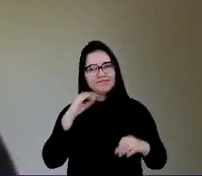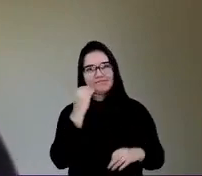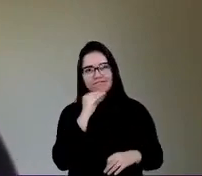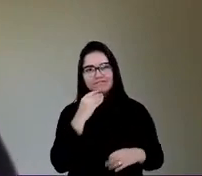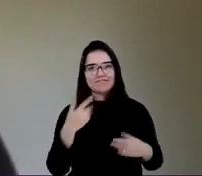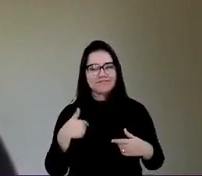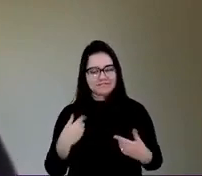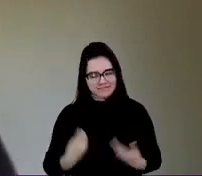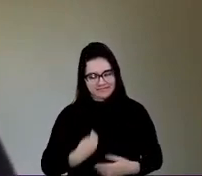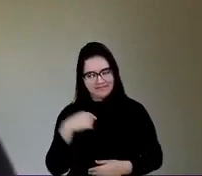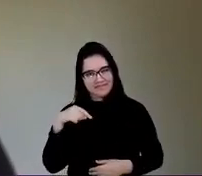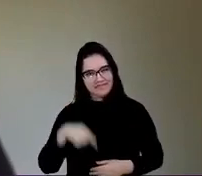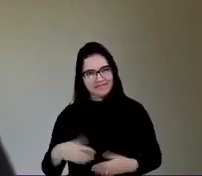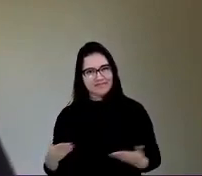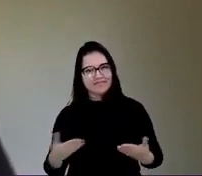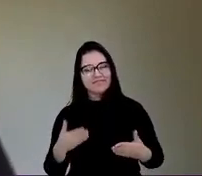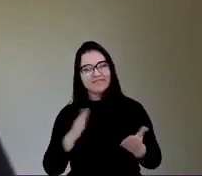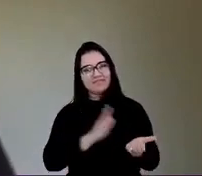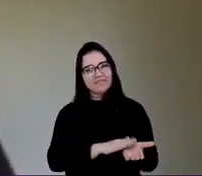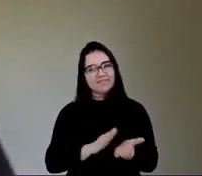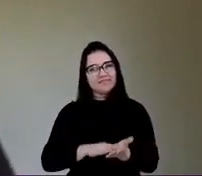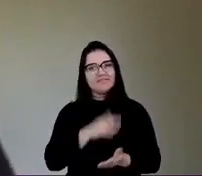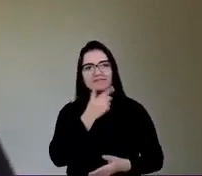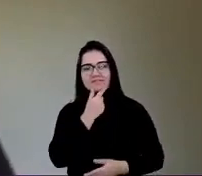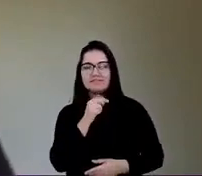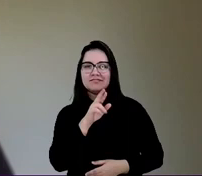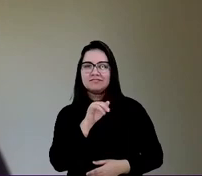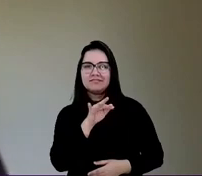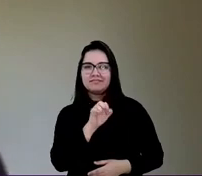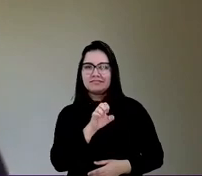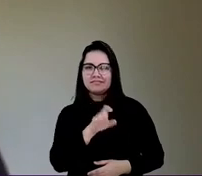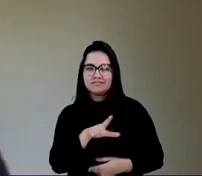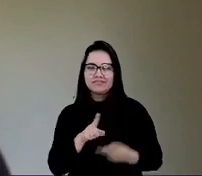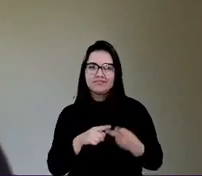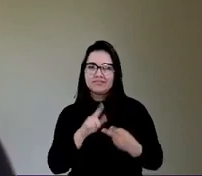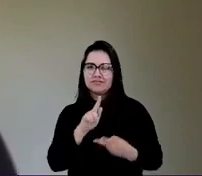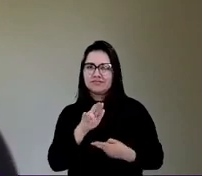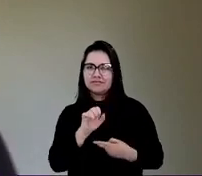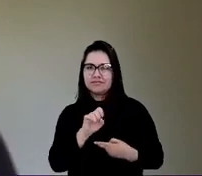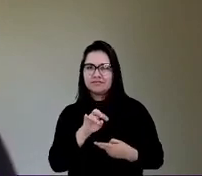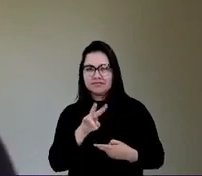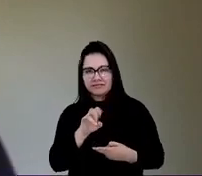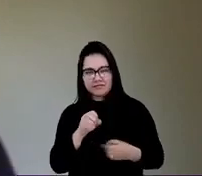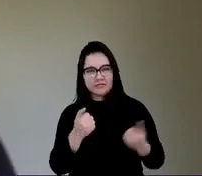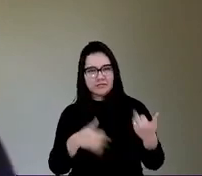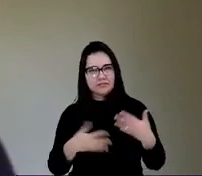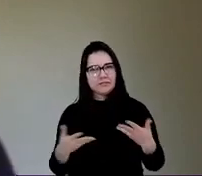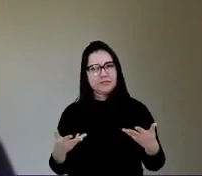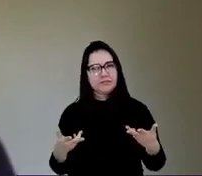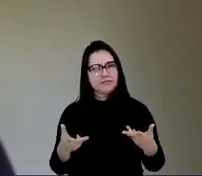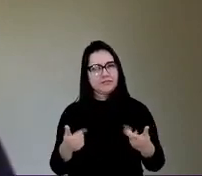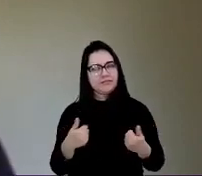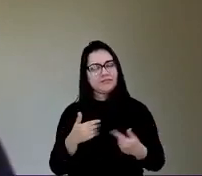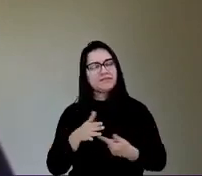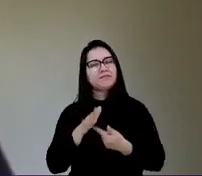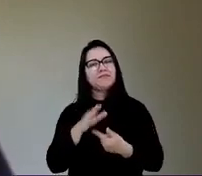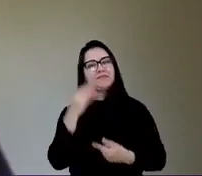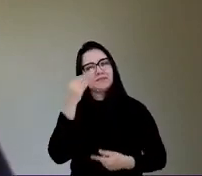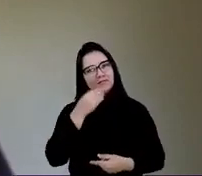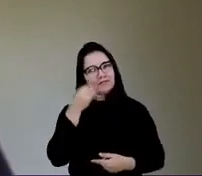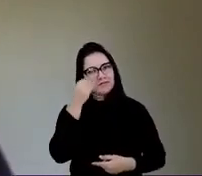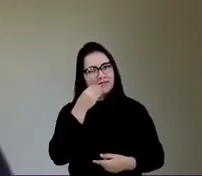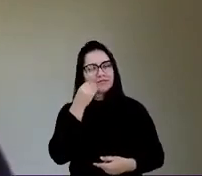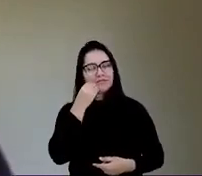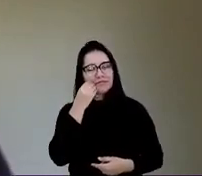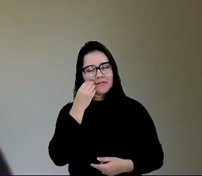Queria parabenizar o Rafael e o Gustavo pela excelente apresentações. Isso mostra uma experiência